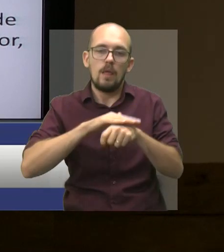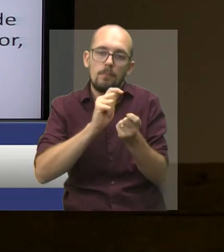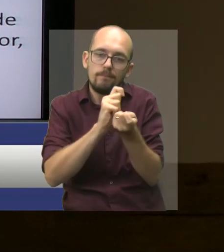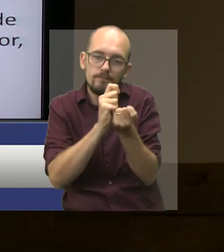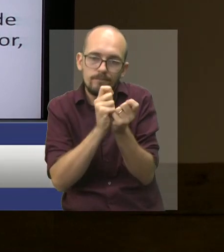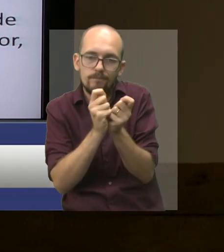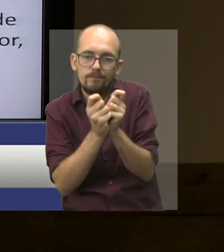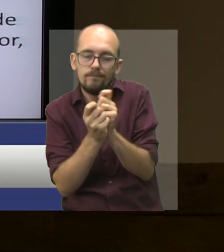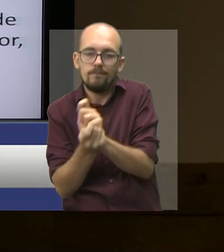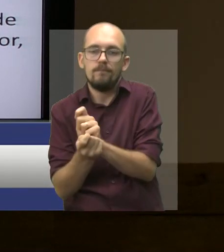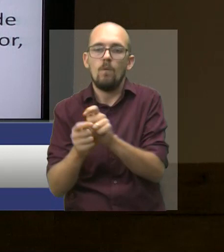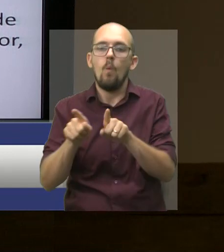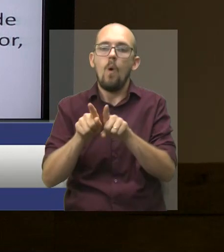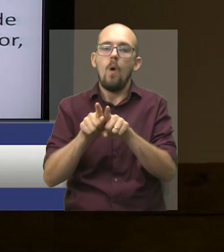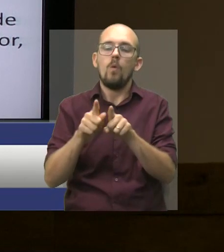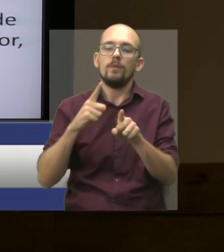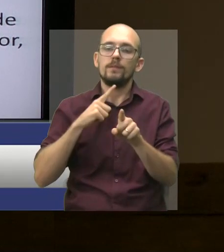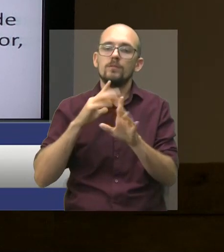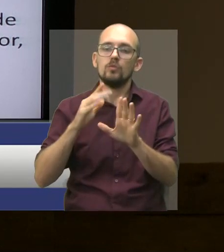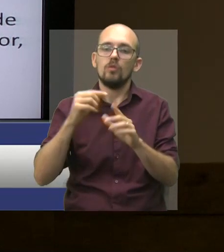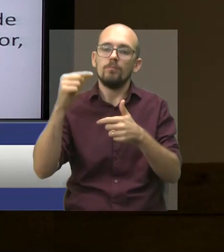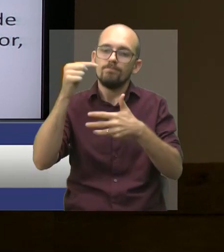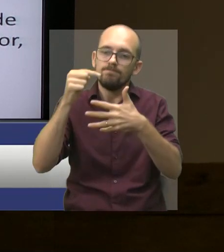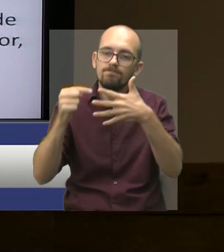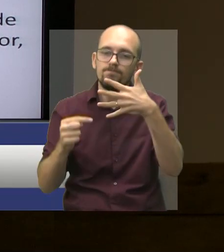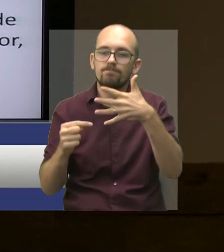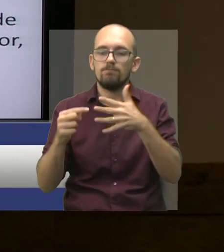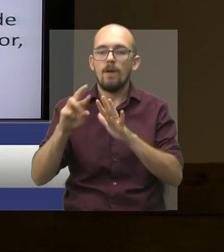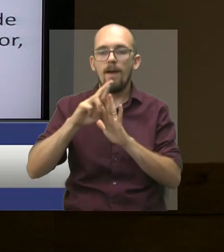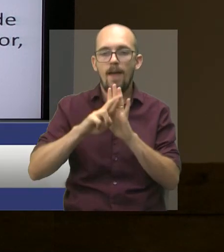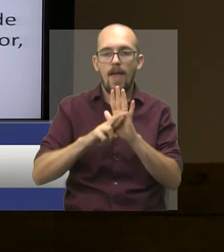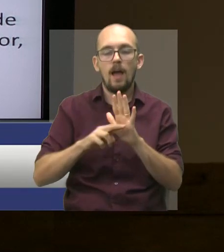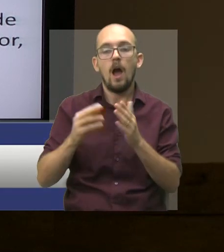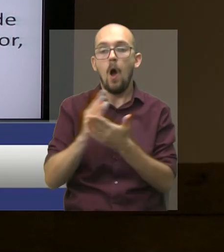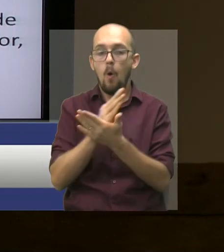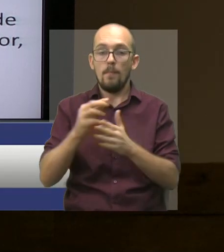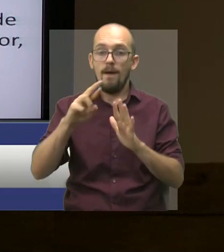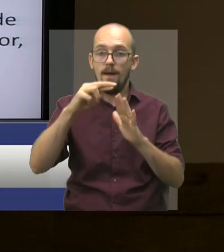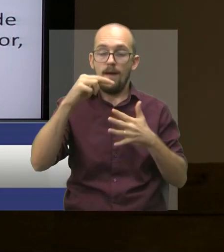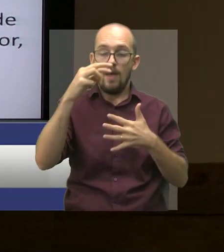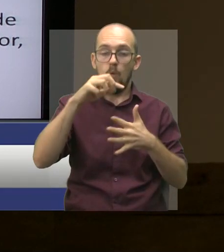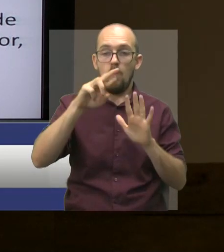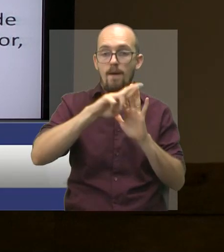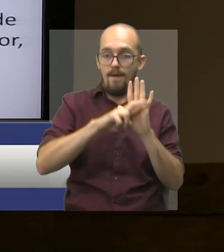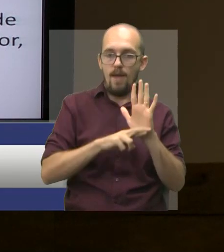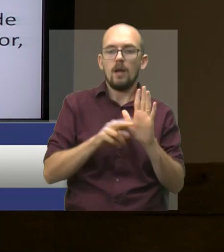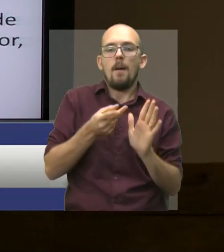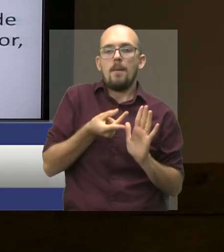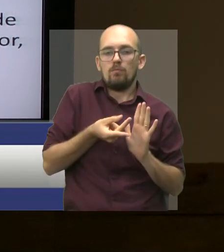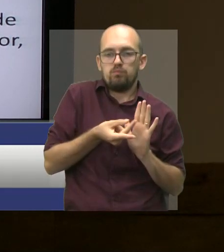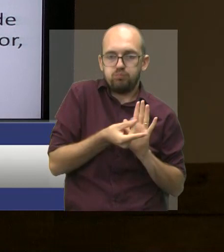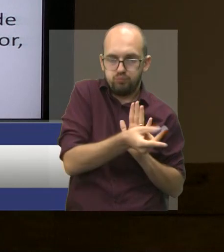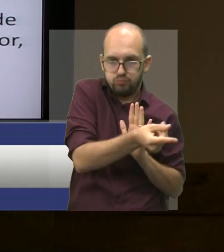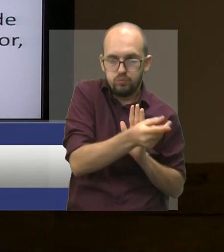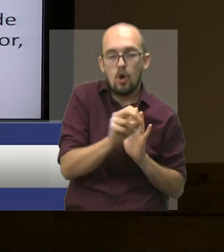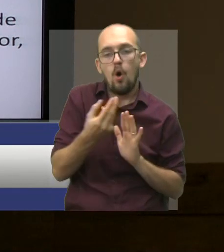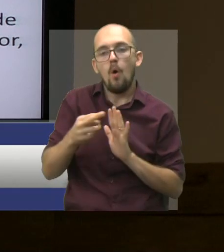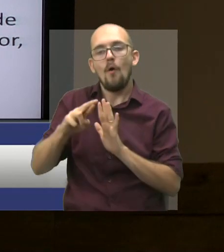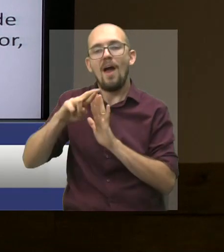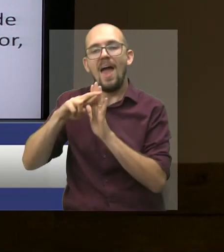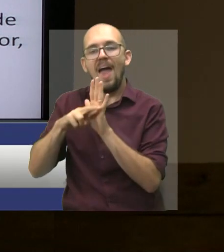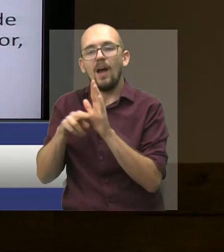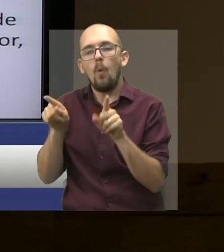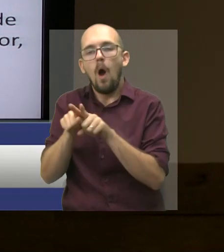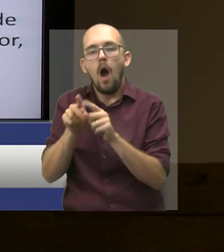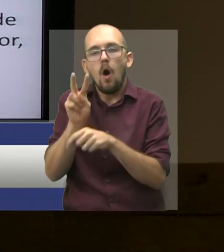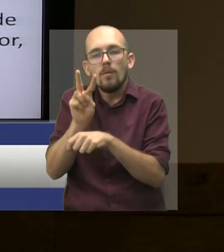fazendo algumas previsões de regras permanentes e regras transitórias para esse público que já